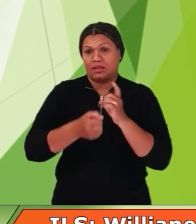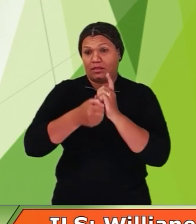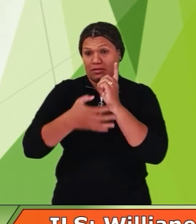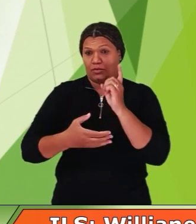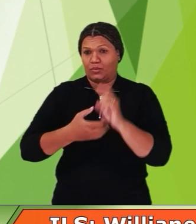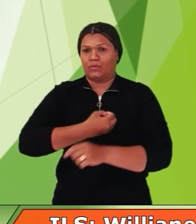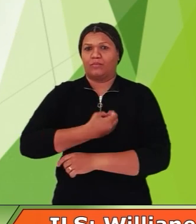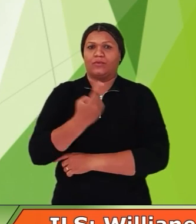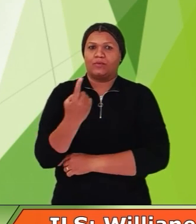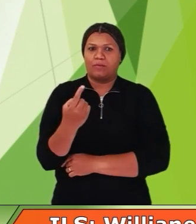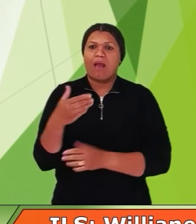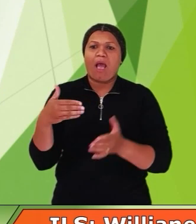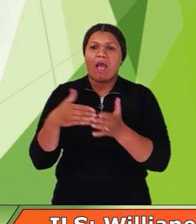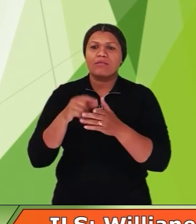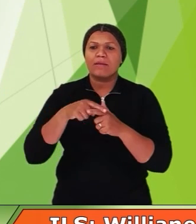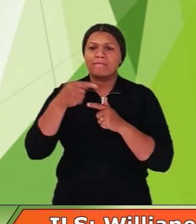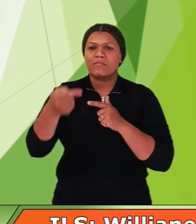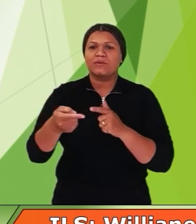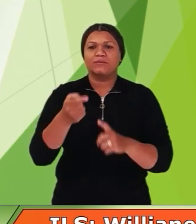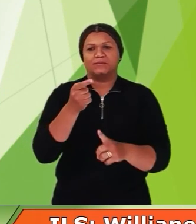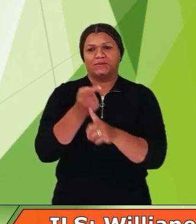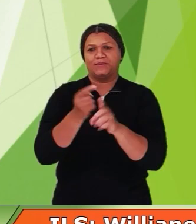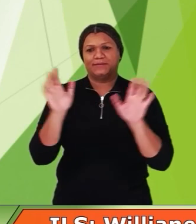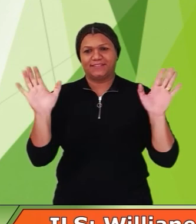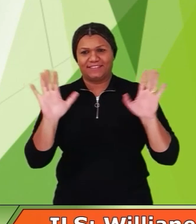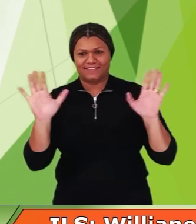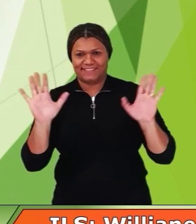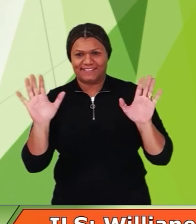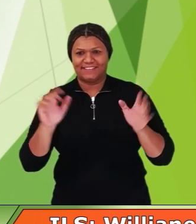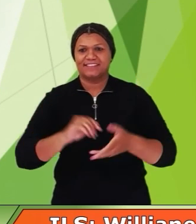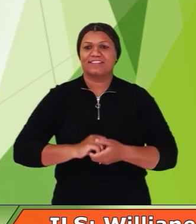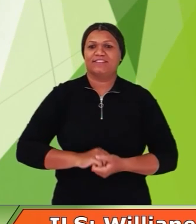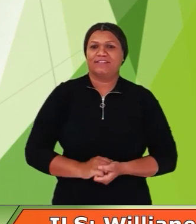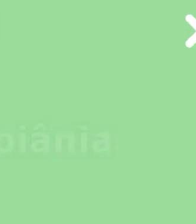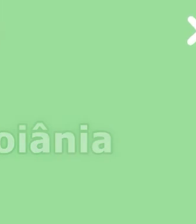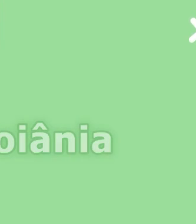um até o nosso próximo encontro tchau